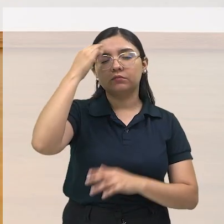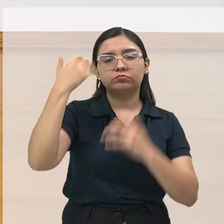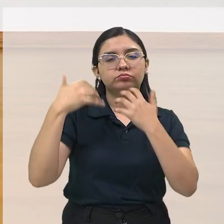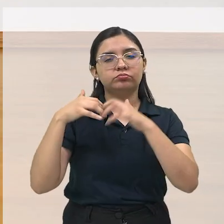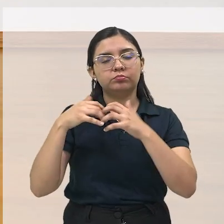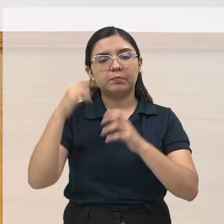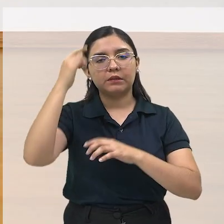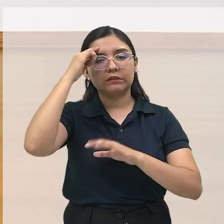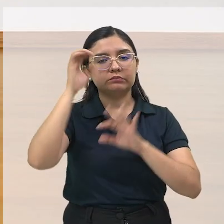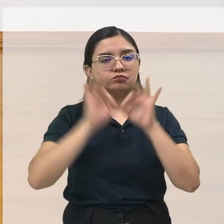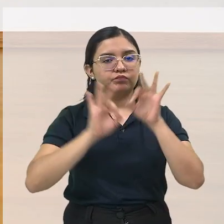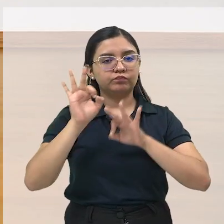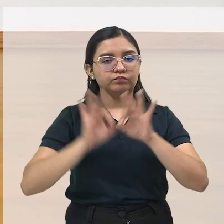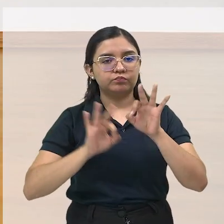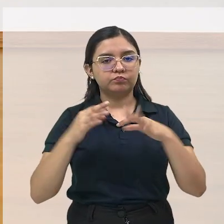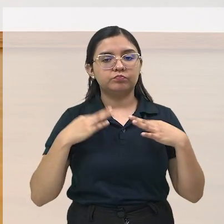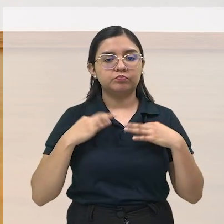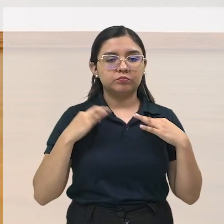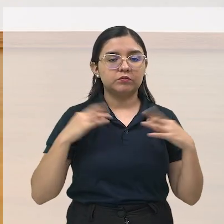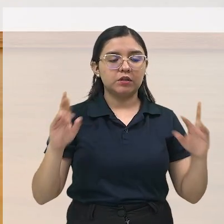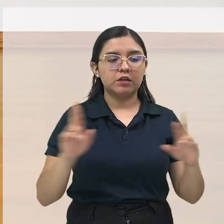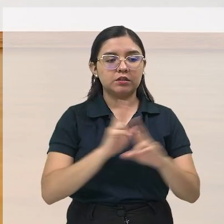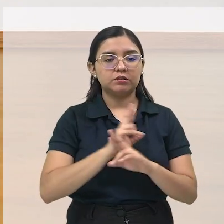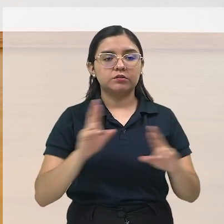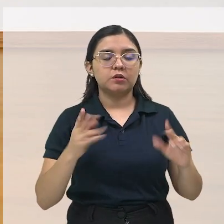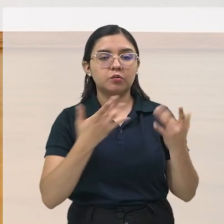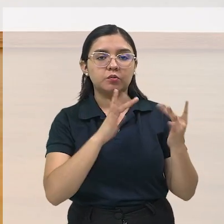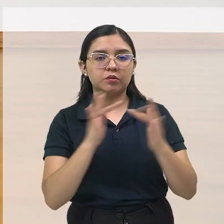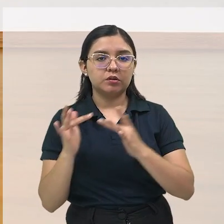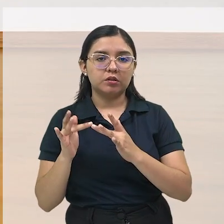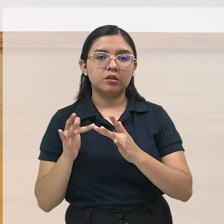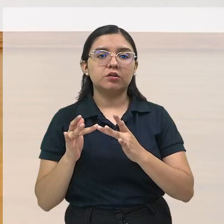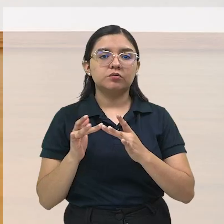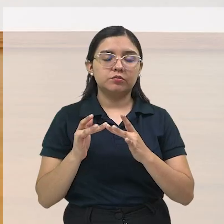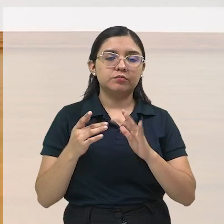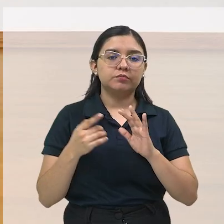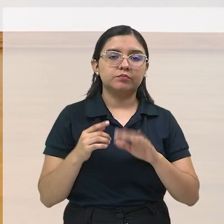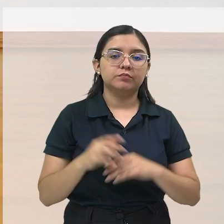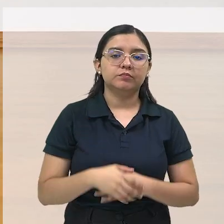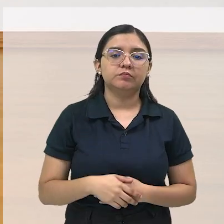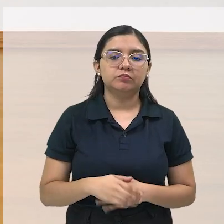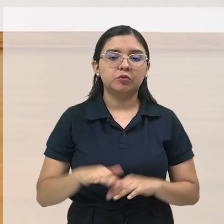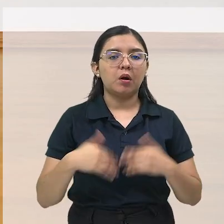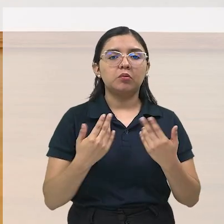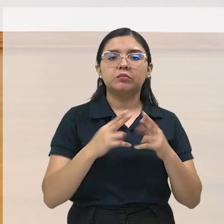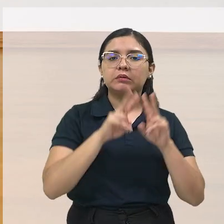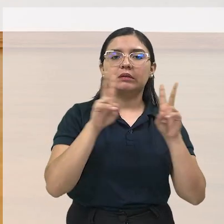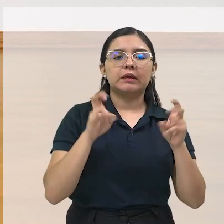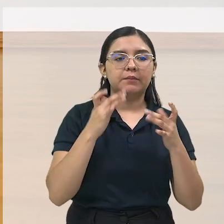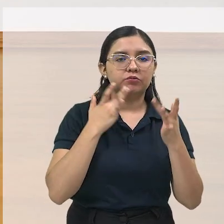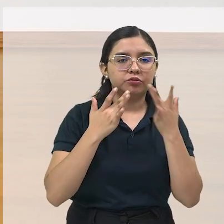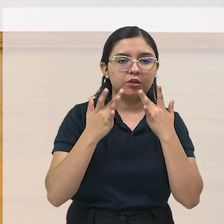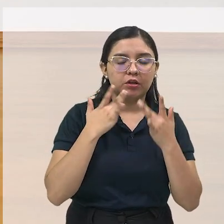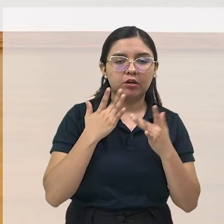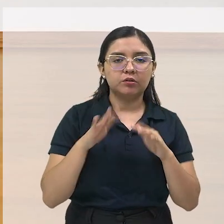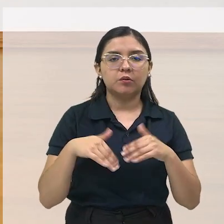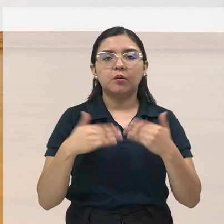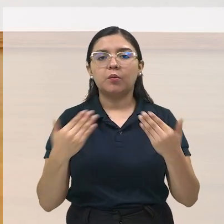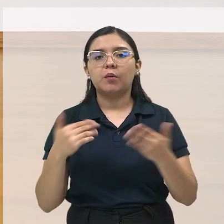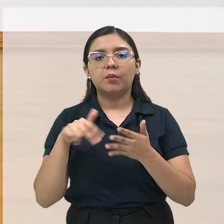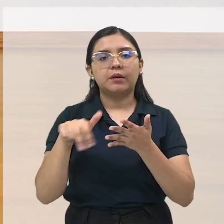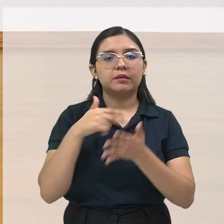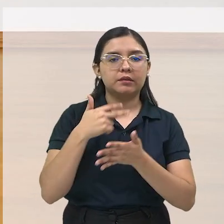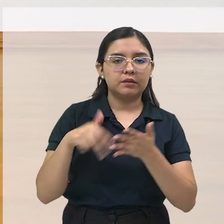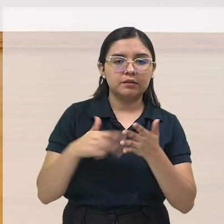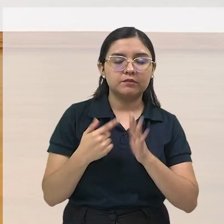aquele figurino, sempre relacionando ao contexto da obra. Sobre o que aquela peça teatral está falando, qual é a